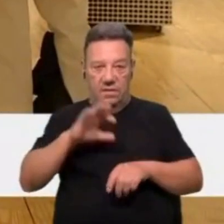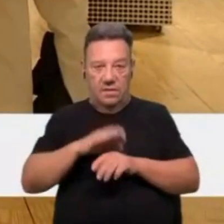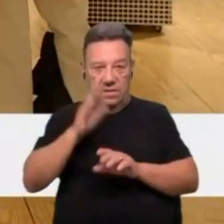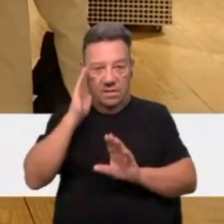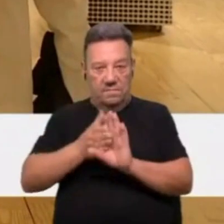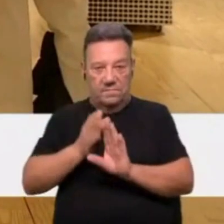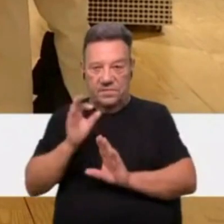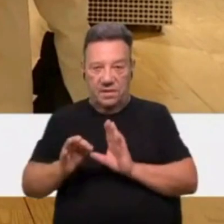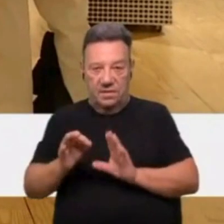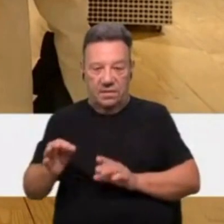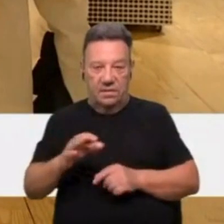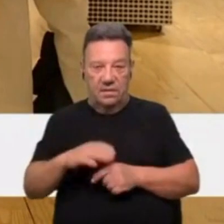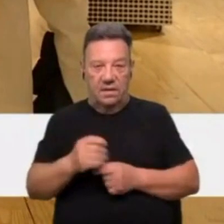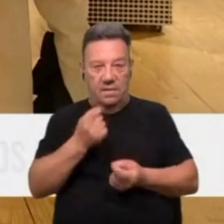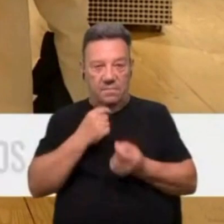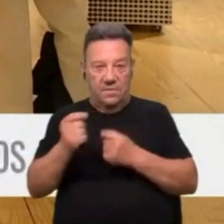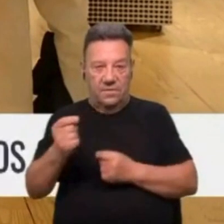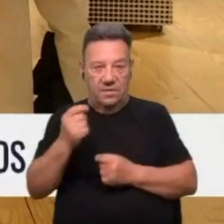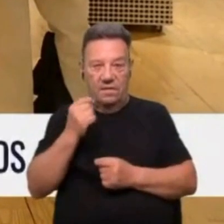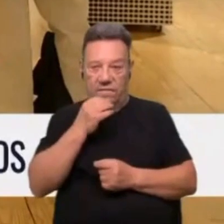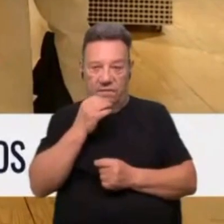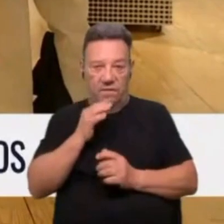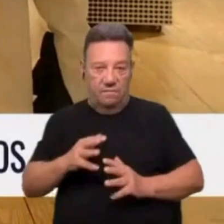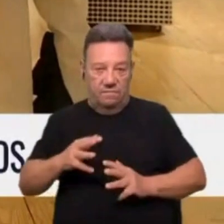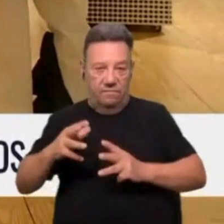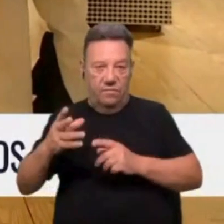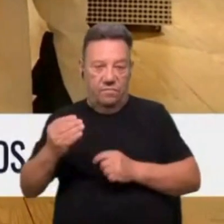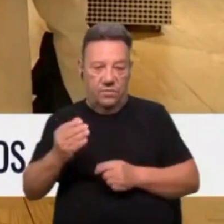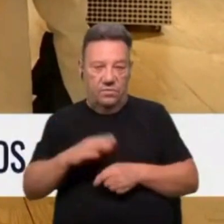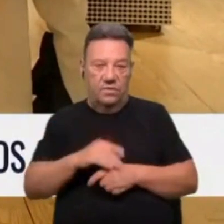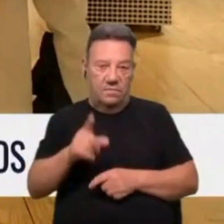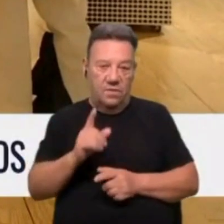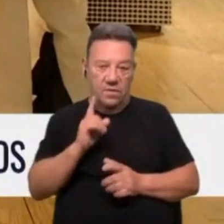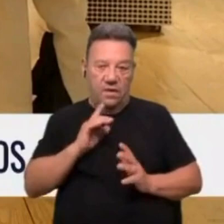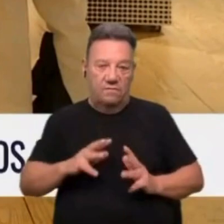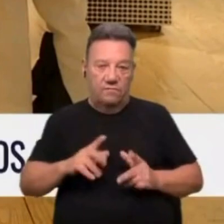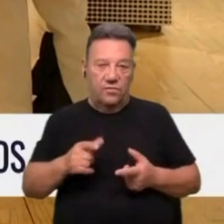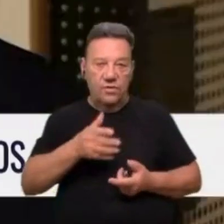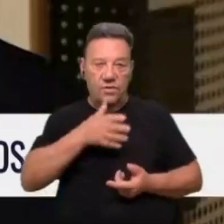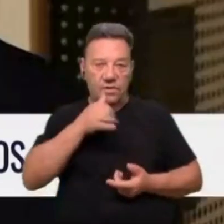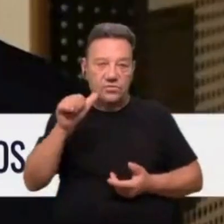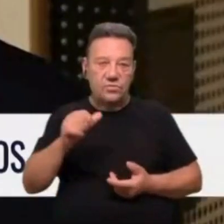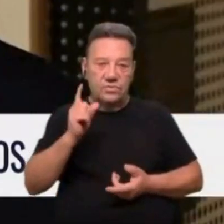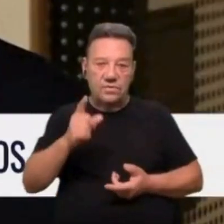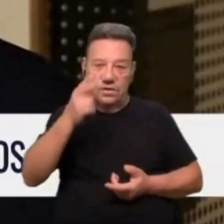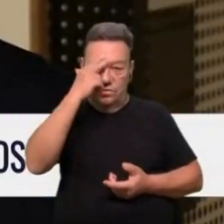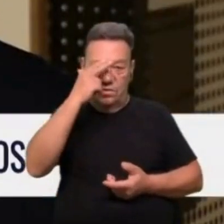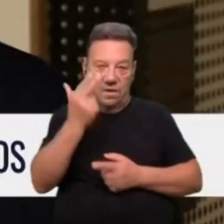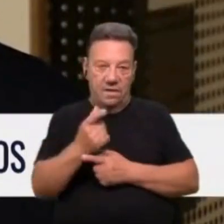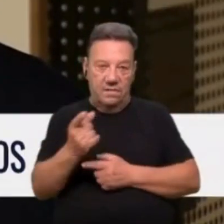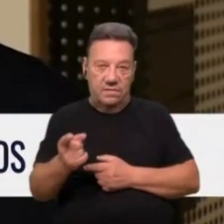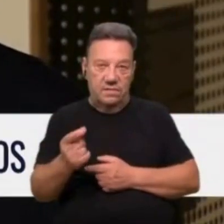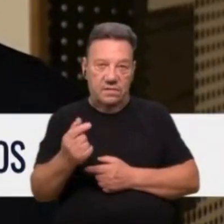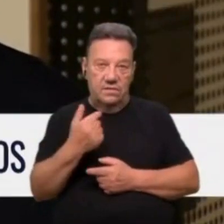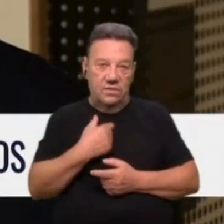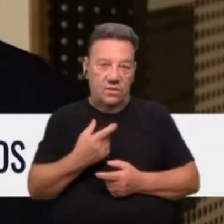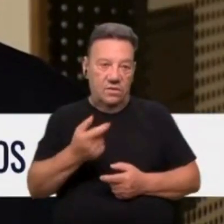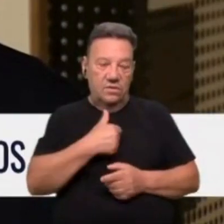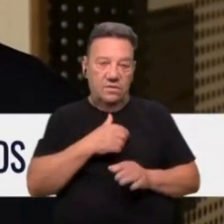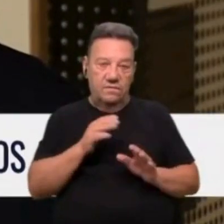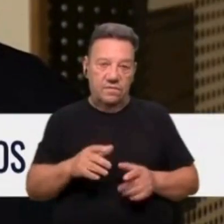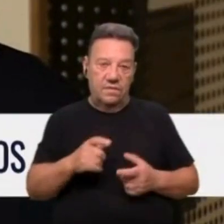e da medicina evoluiu muito, como também evoluíram os discursos sobre a história da arte. E nós